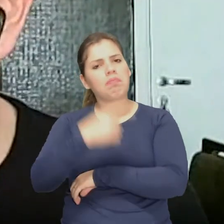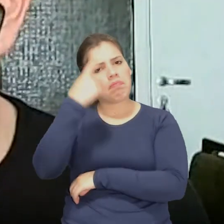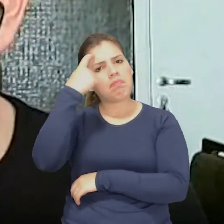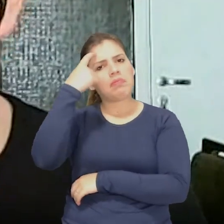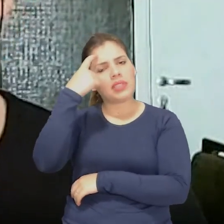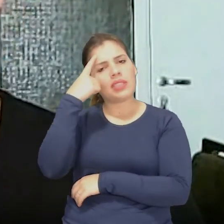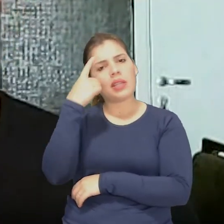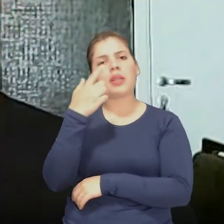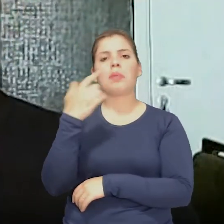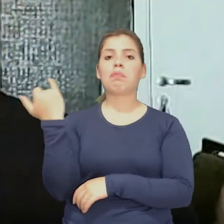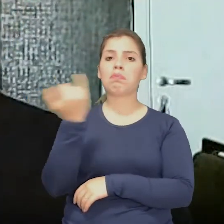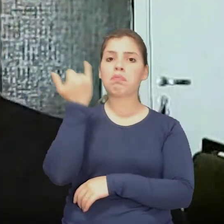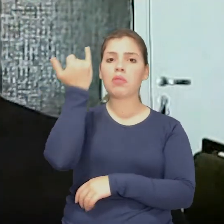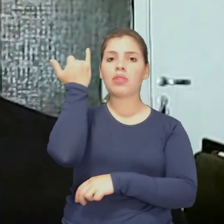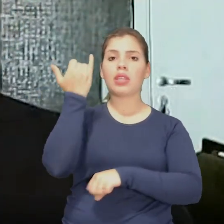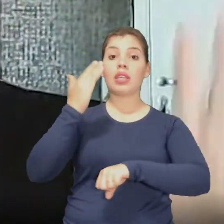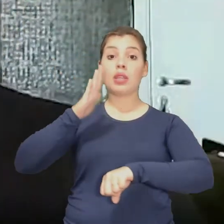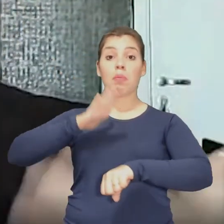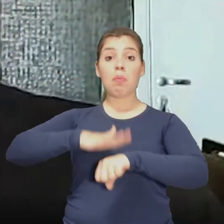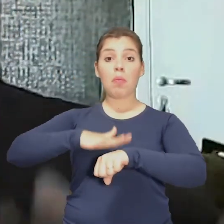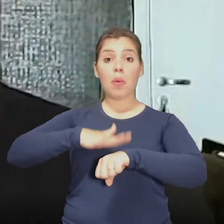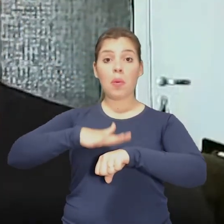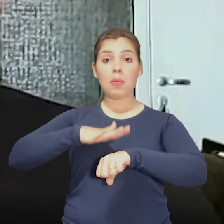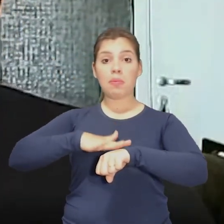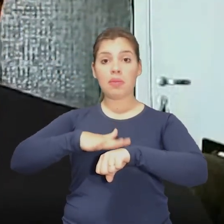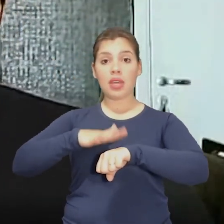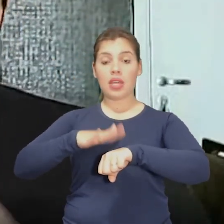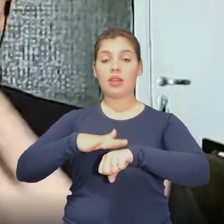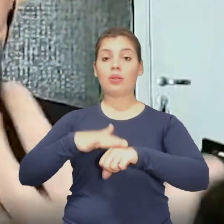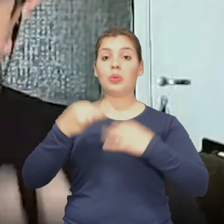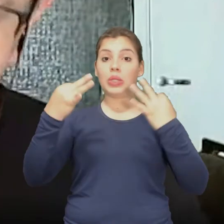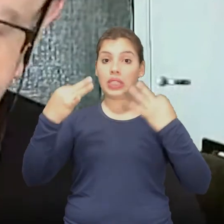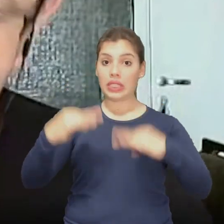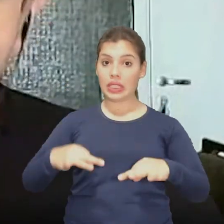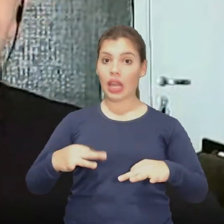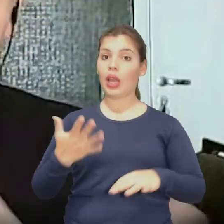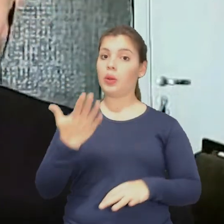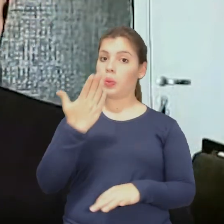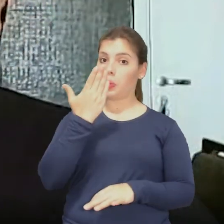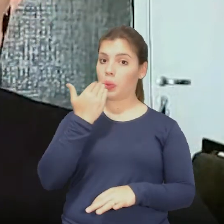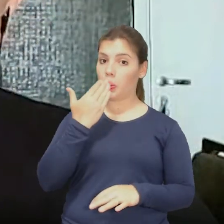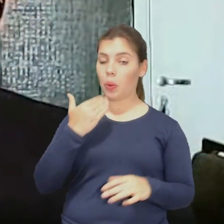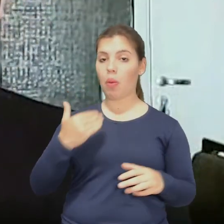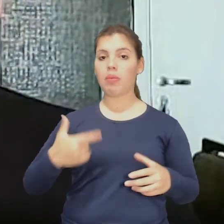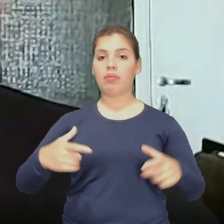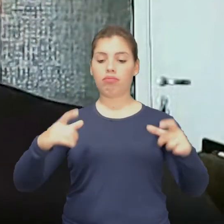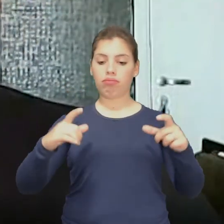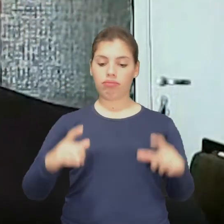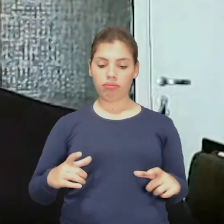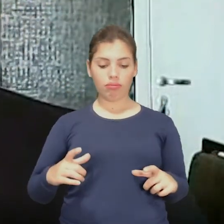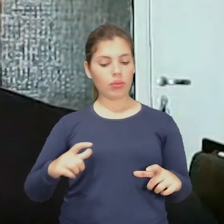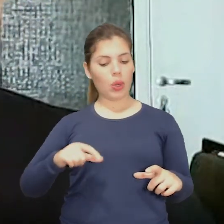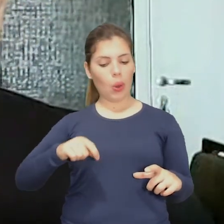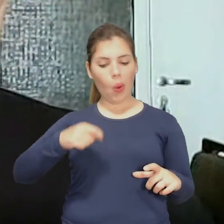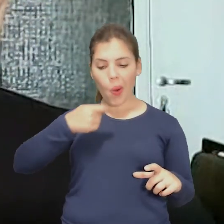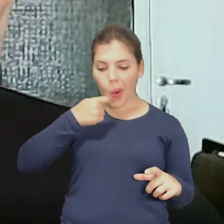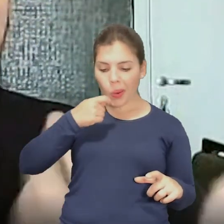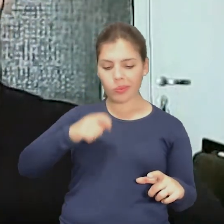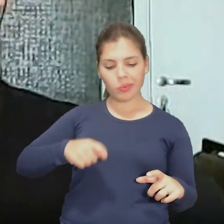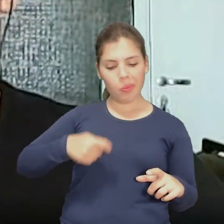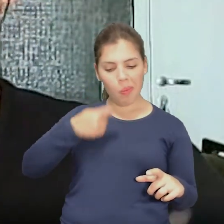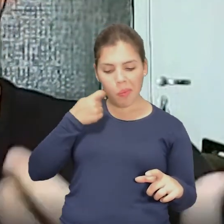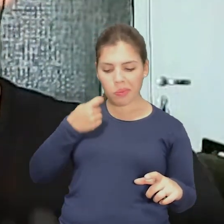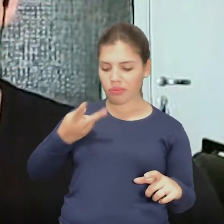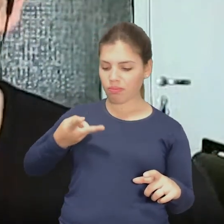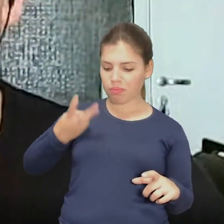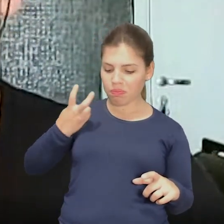eu acredito que é essa questão de você ter o momento para se alimentar e perceber o que